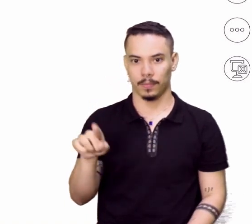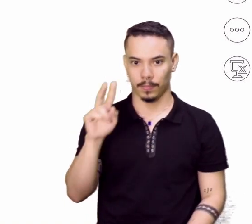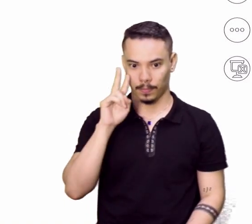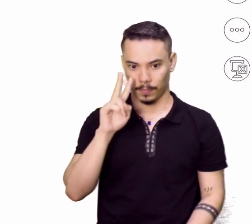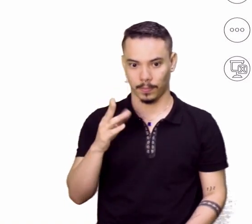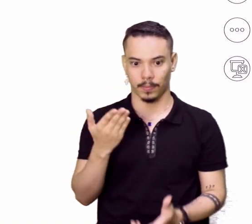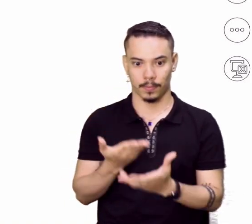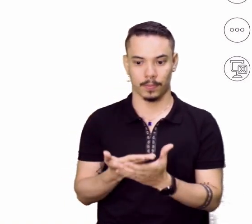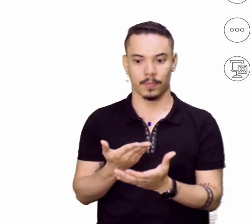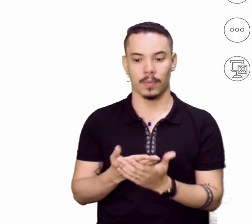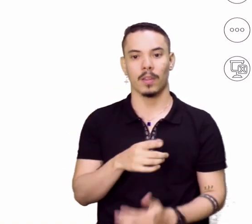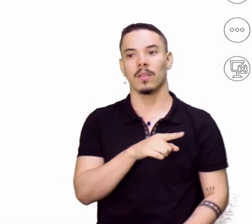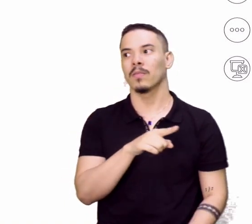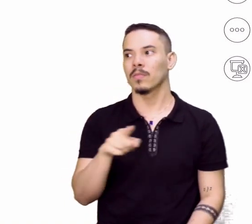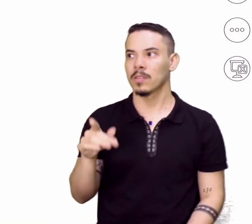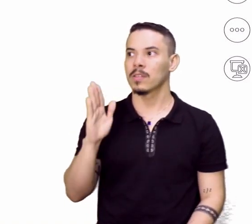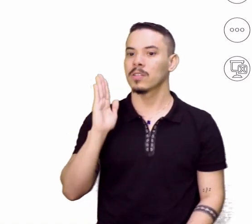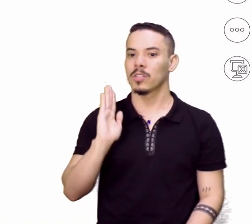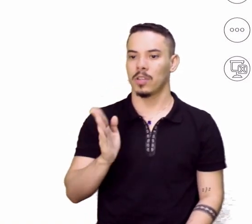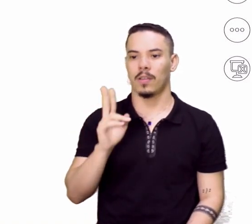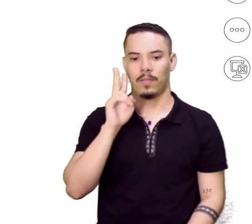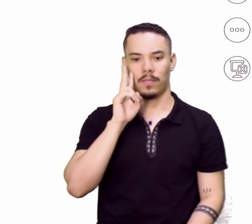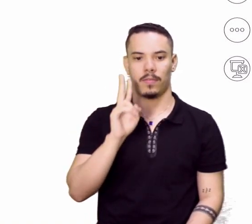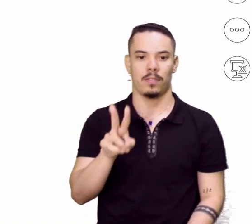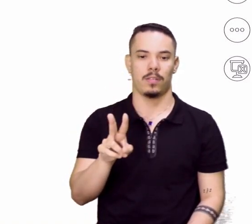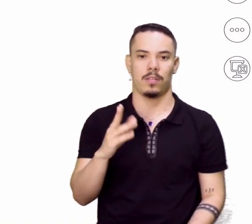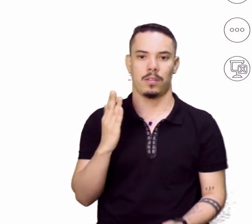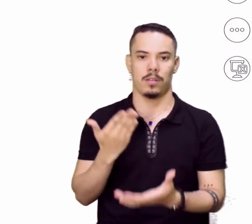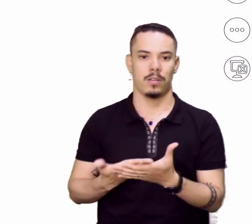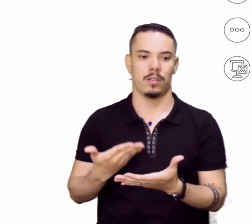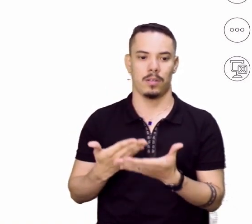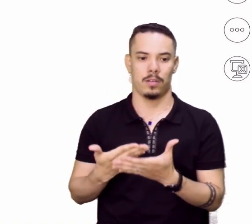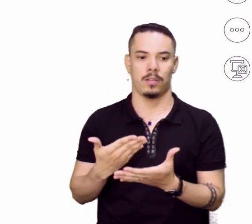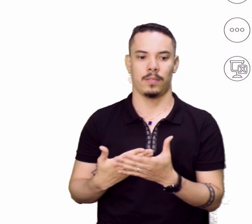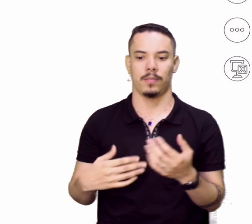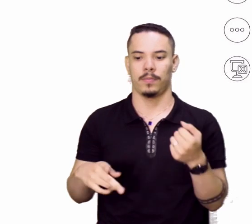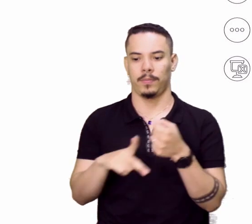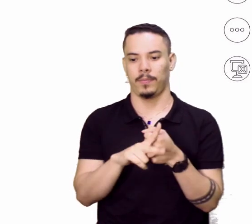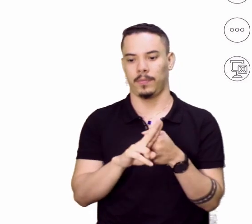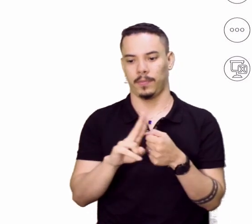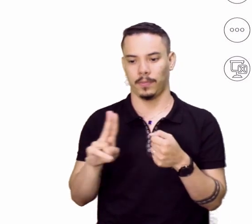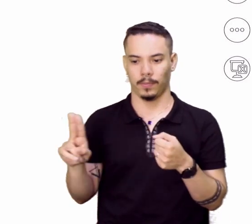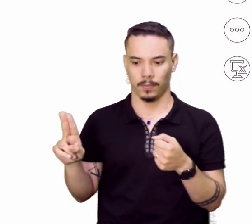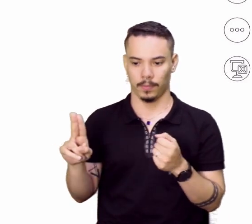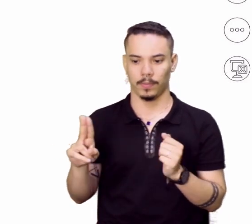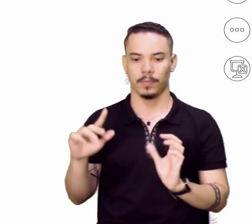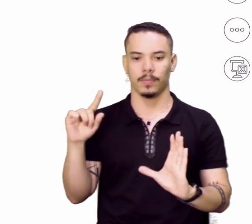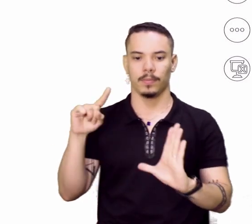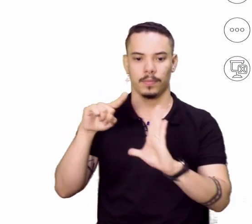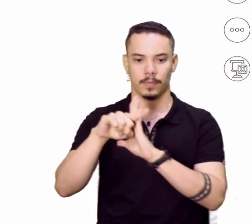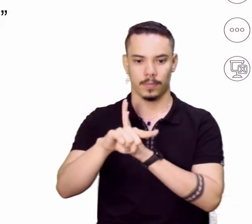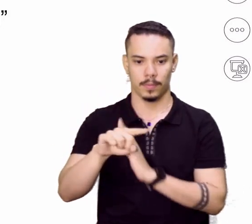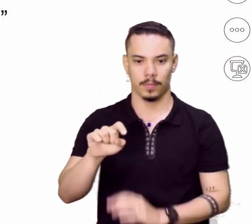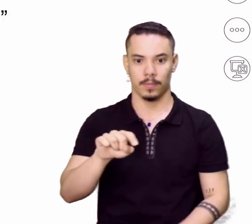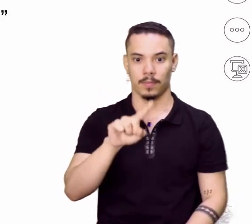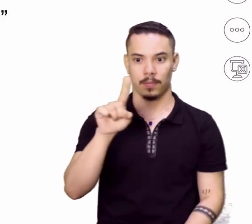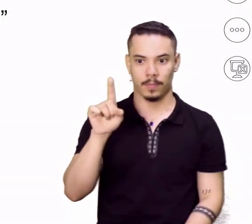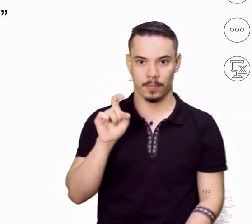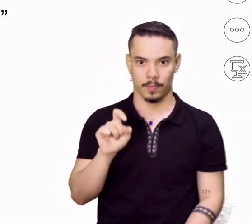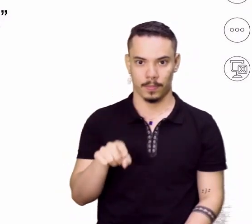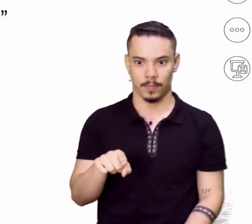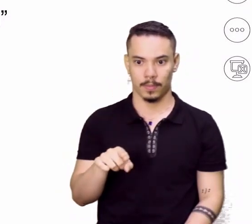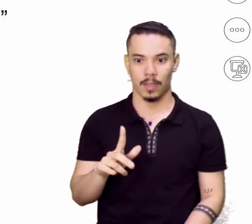aula, você já viu nas aulas de pronomes interrogativos. E é como se fosse a